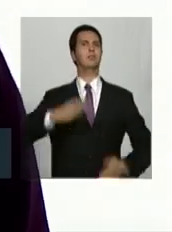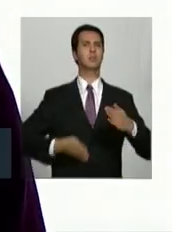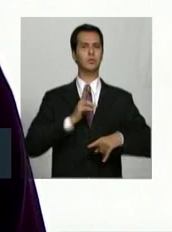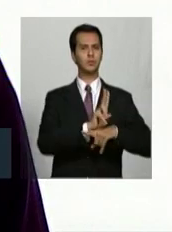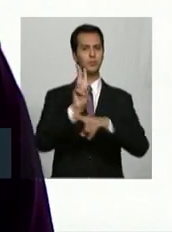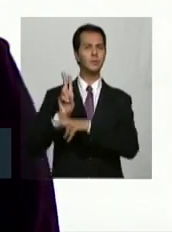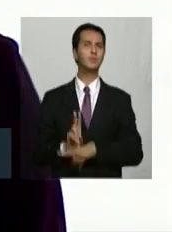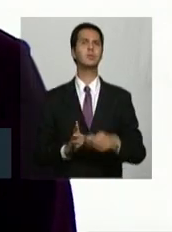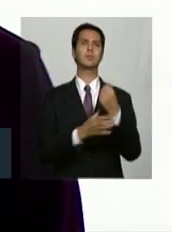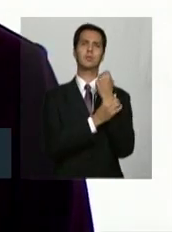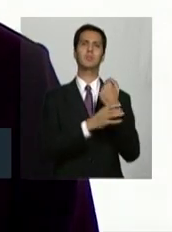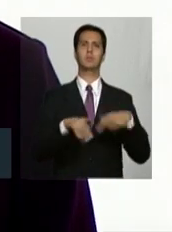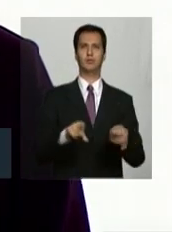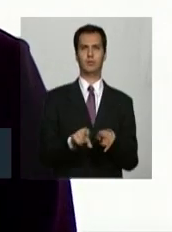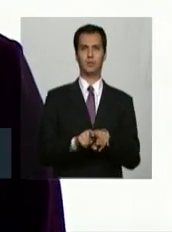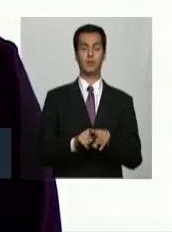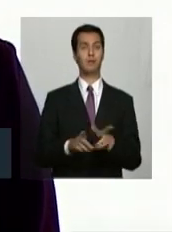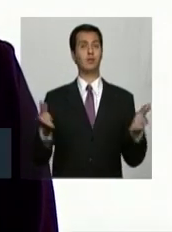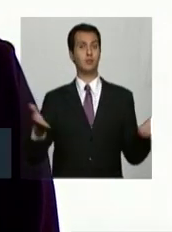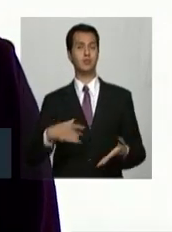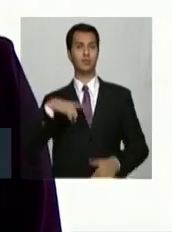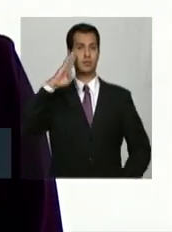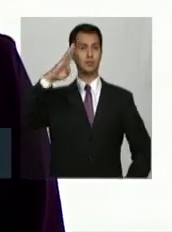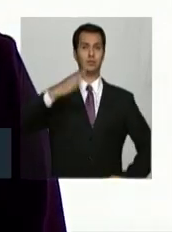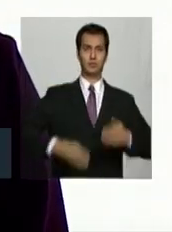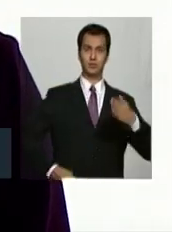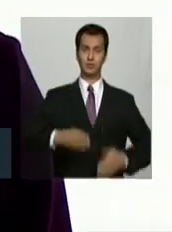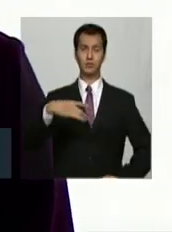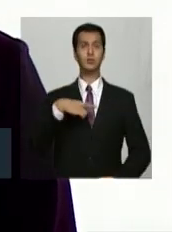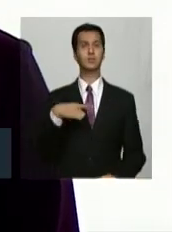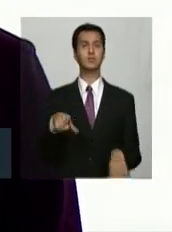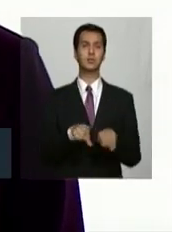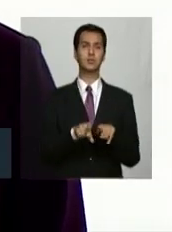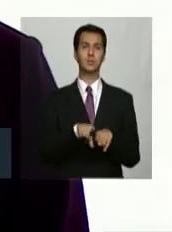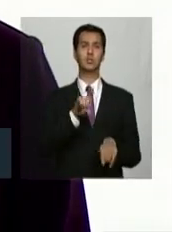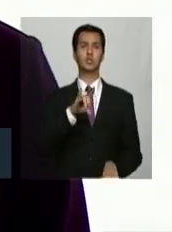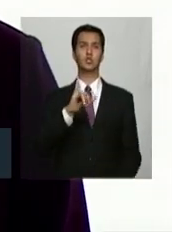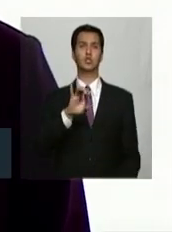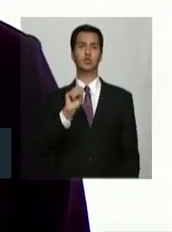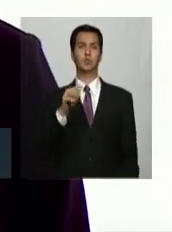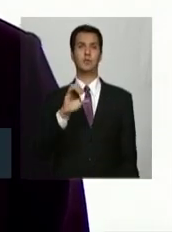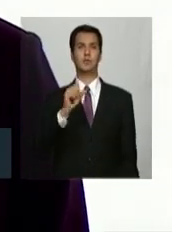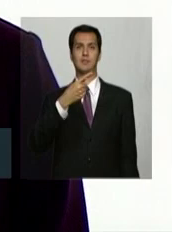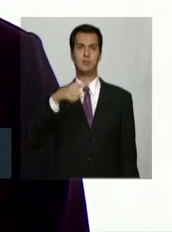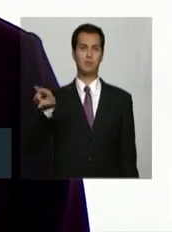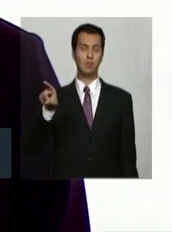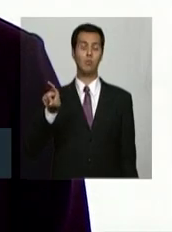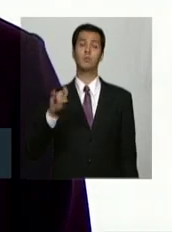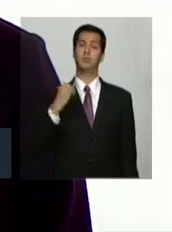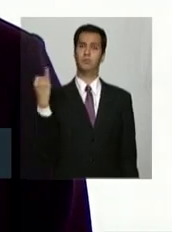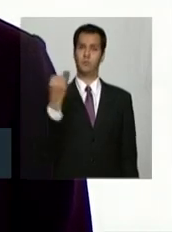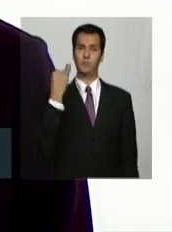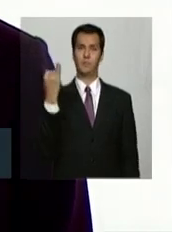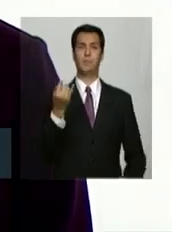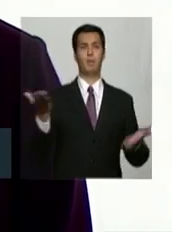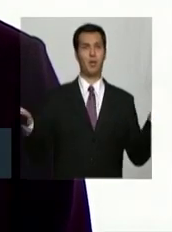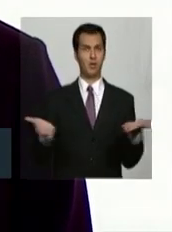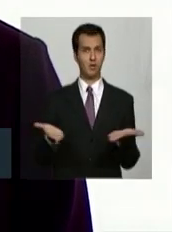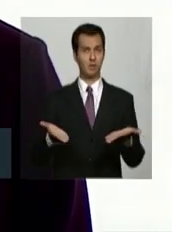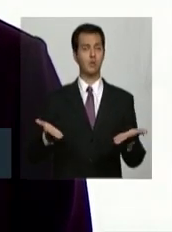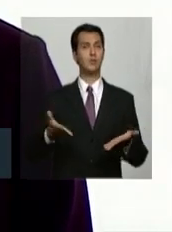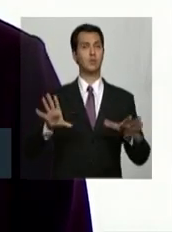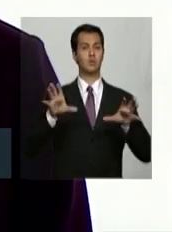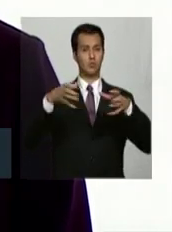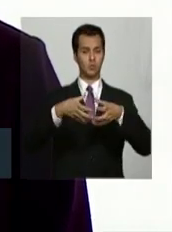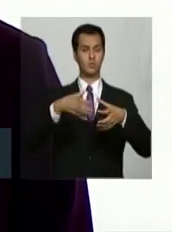das Forças Armadas brasileiras no sentido dissuasório, impõe novos espaços de